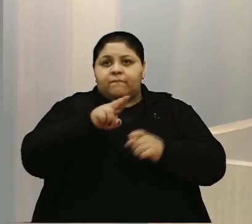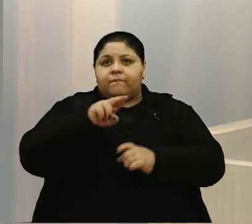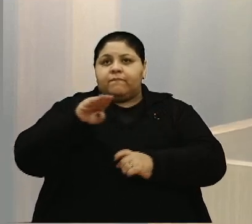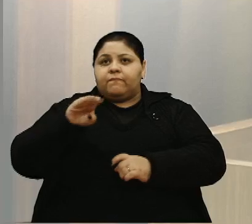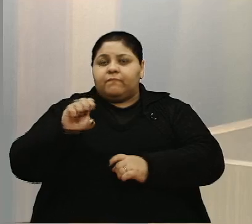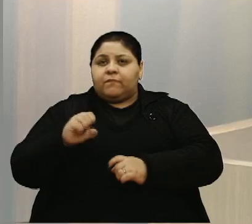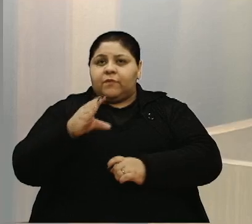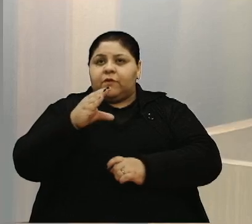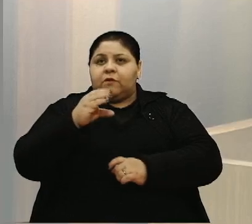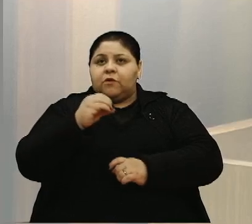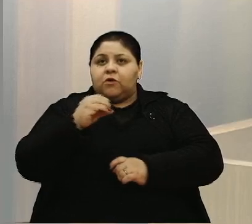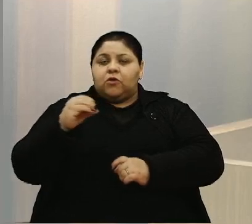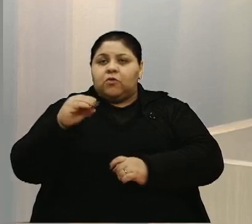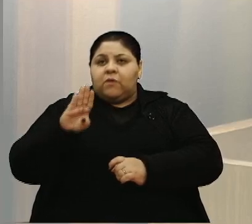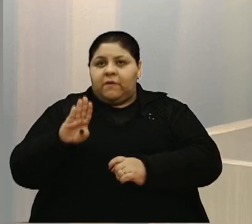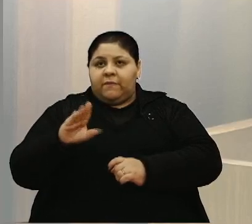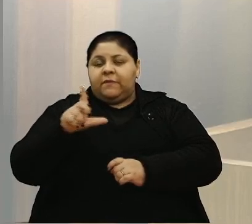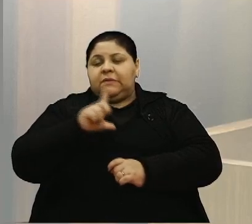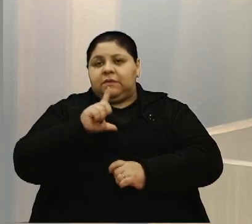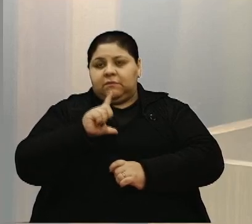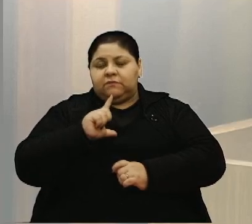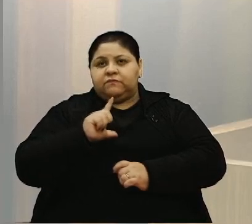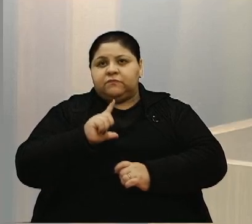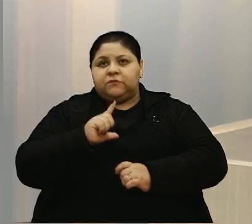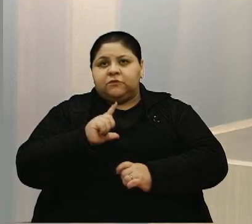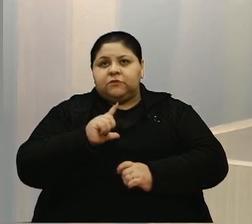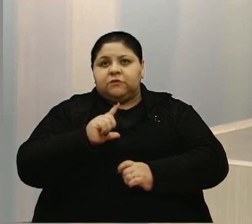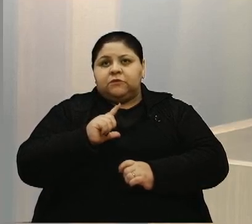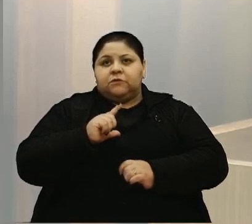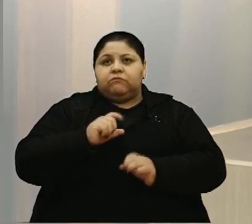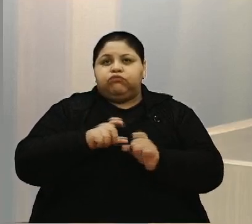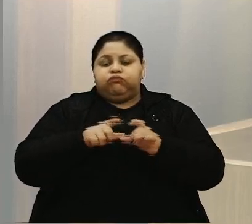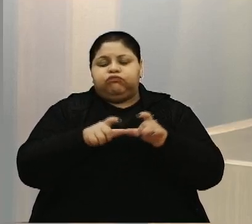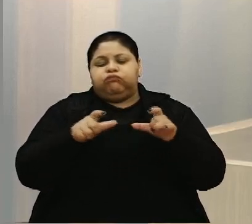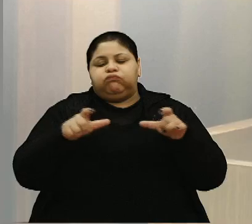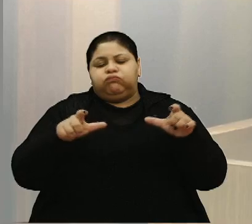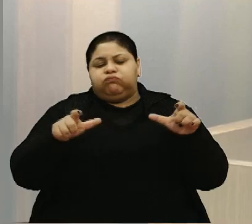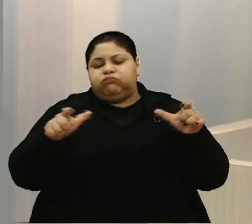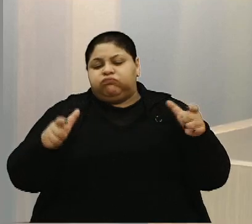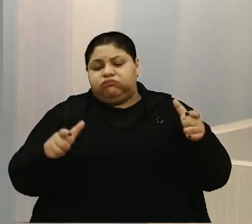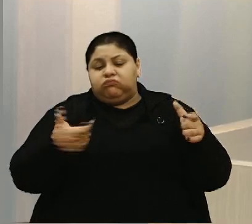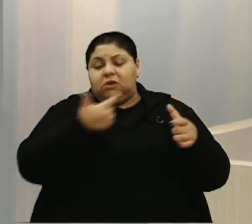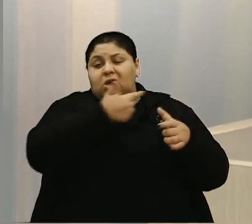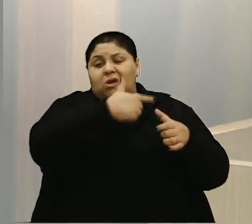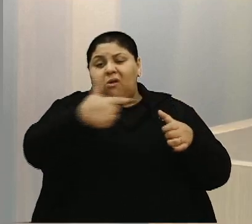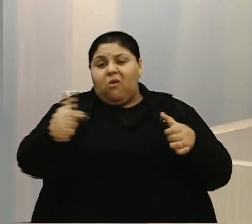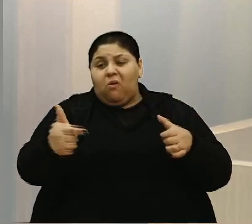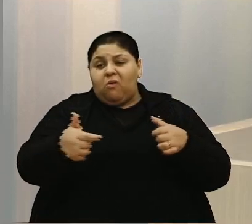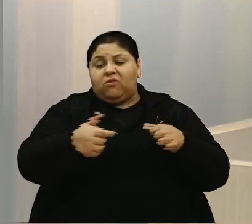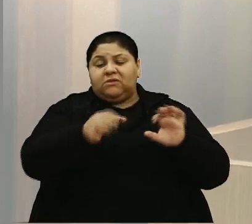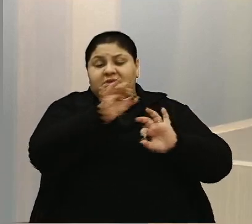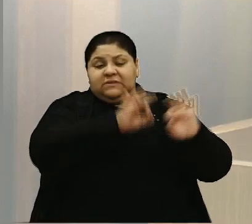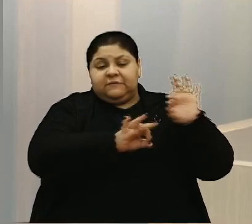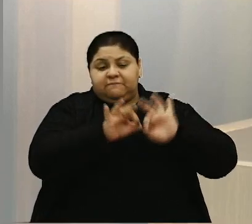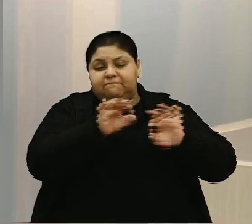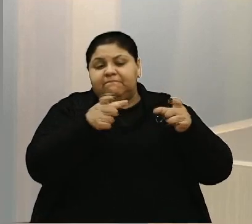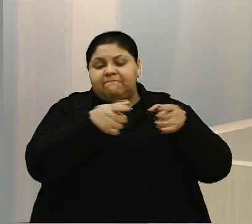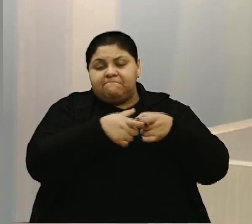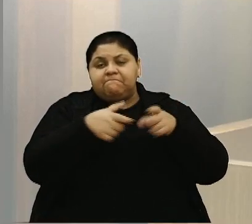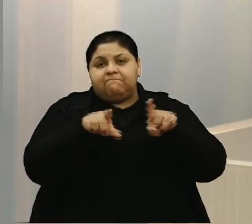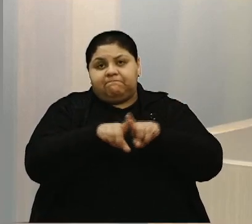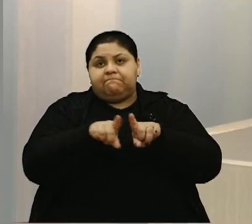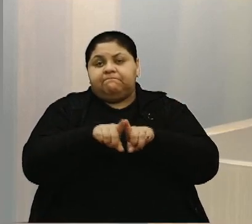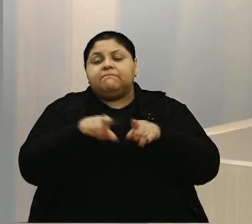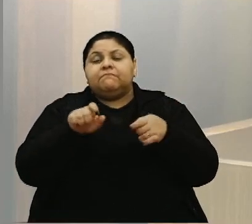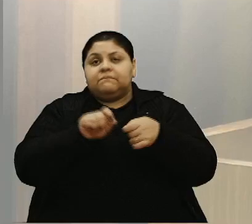Coab, enfim, temos aí um largo escopo, além de outras reformas e adequações menores que serão